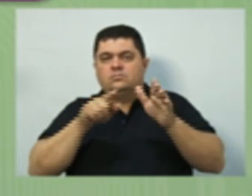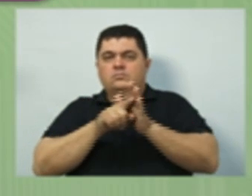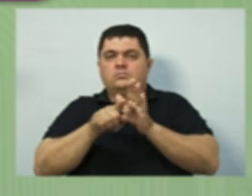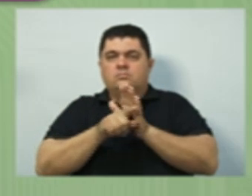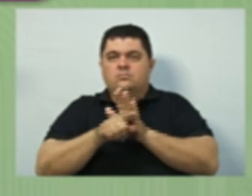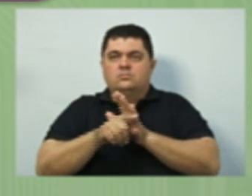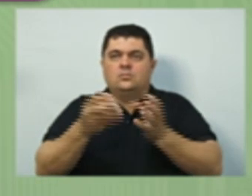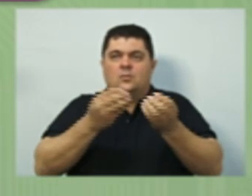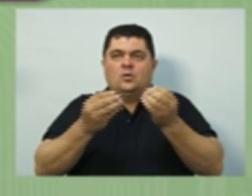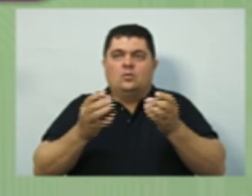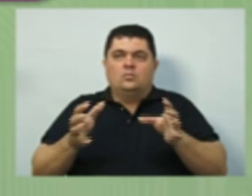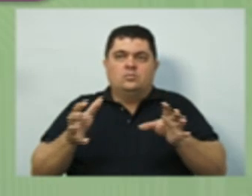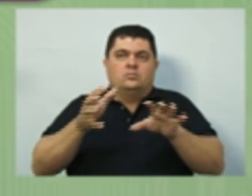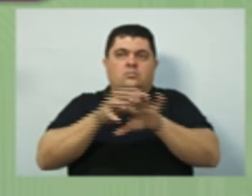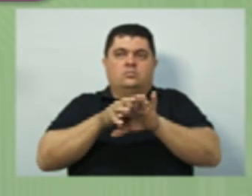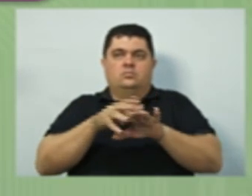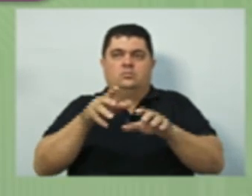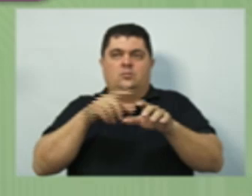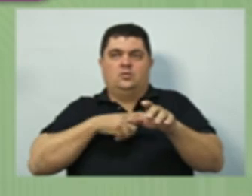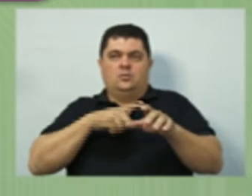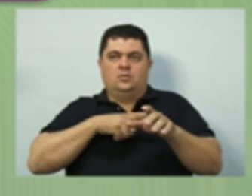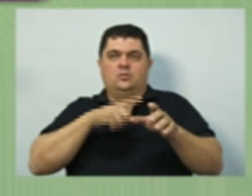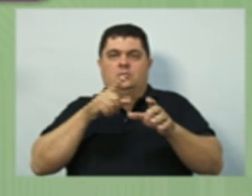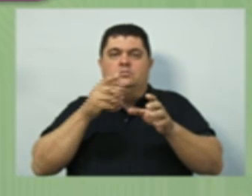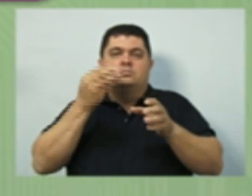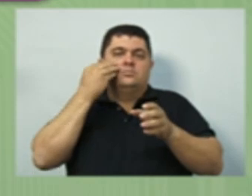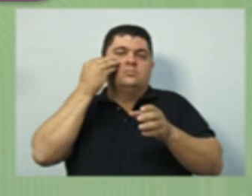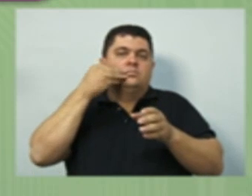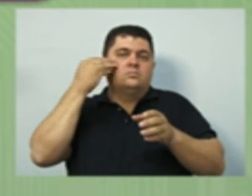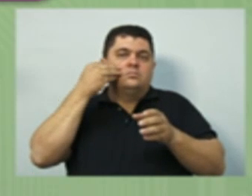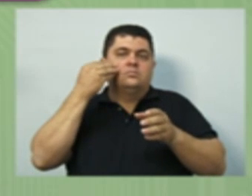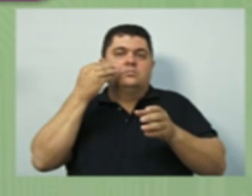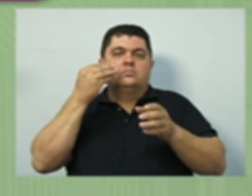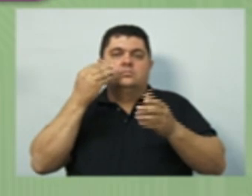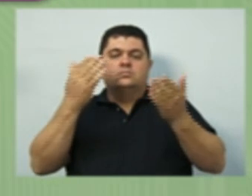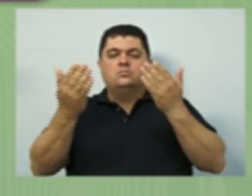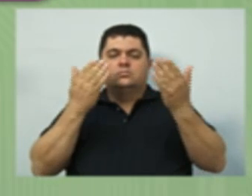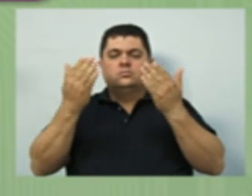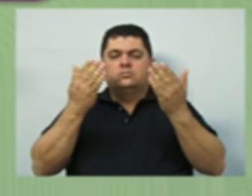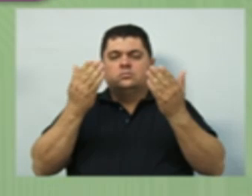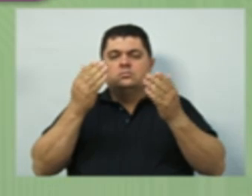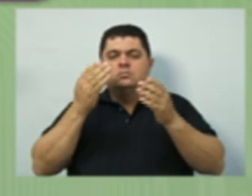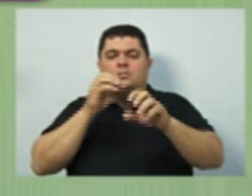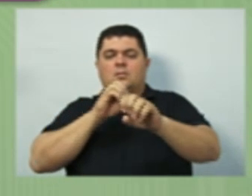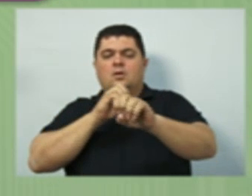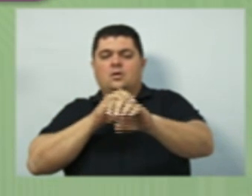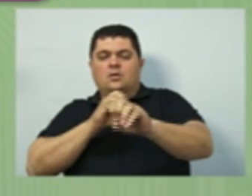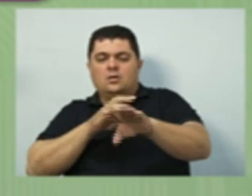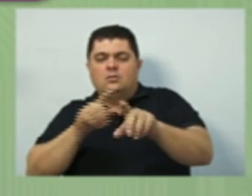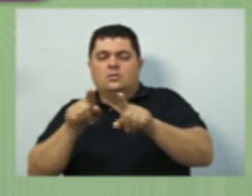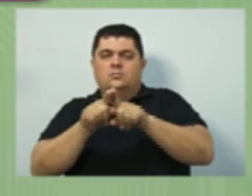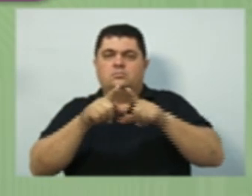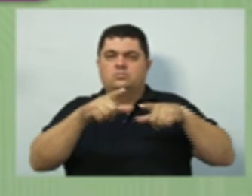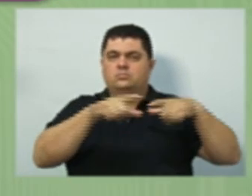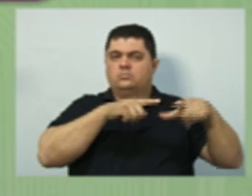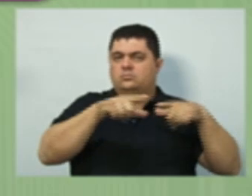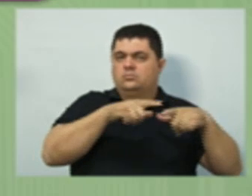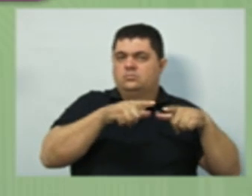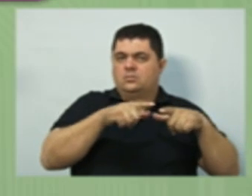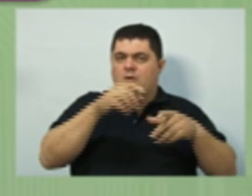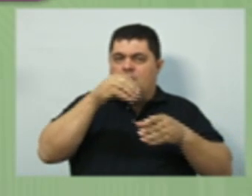sua centralidade, análise das relações entre a educação e o trabalho dentro do